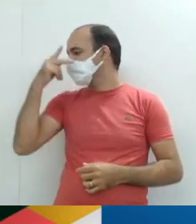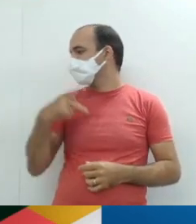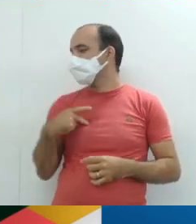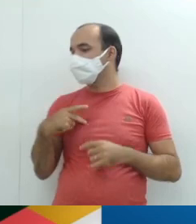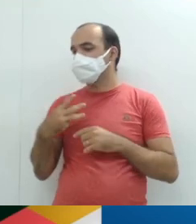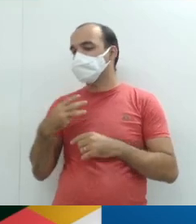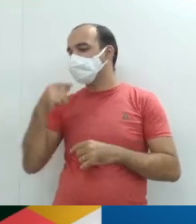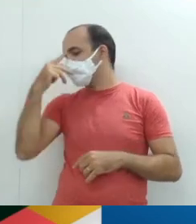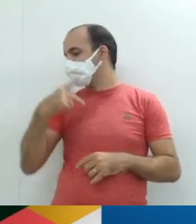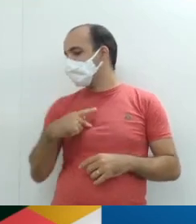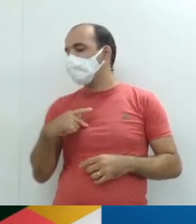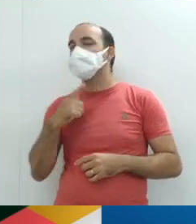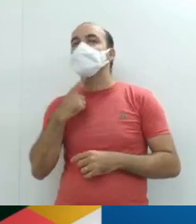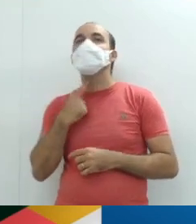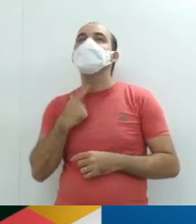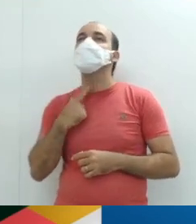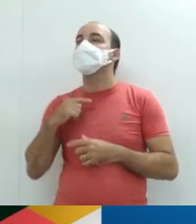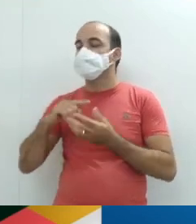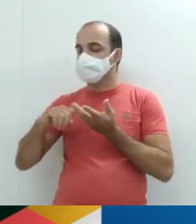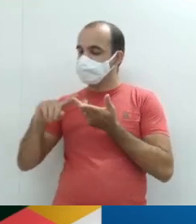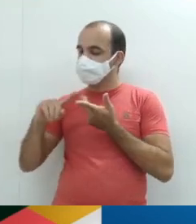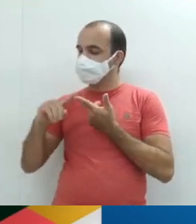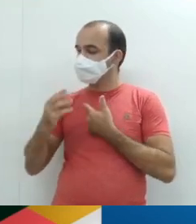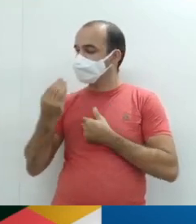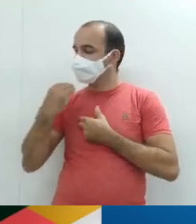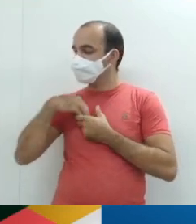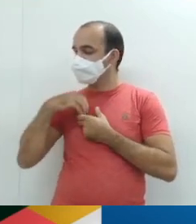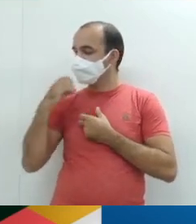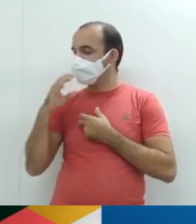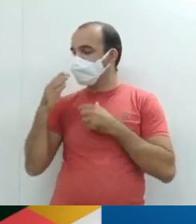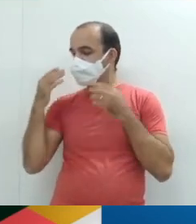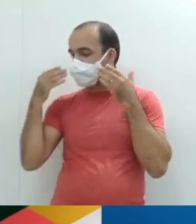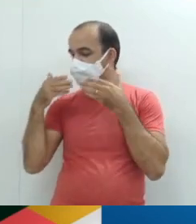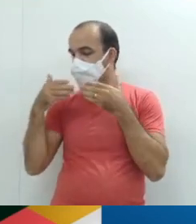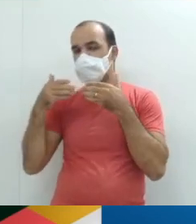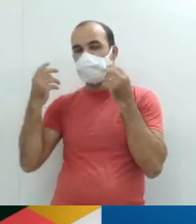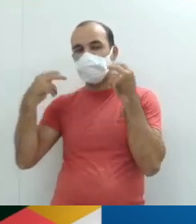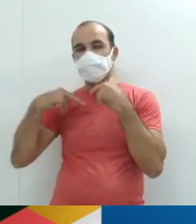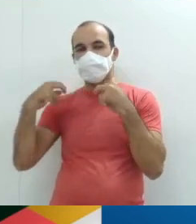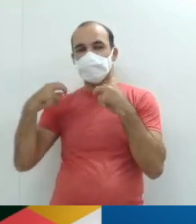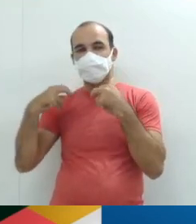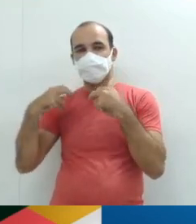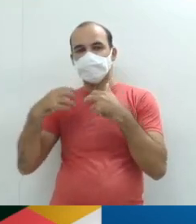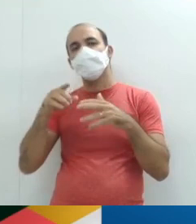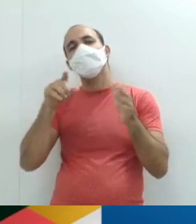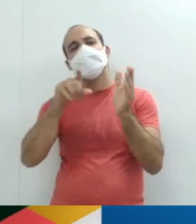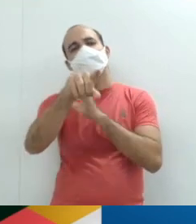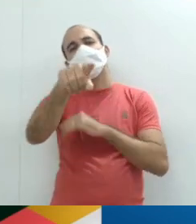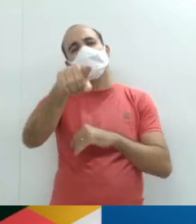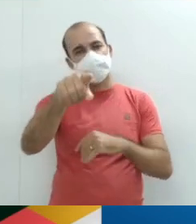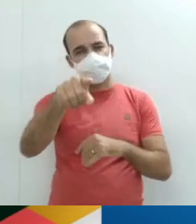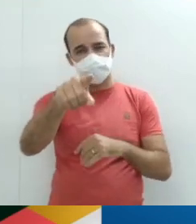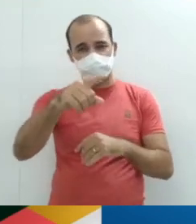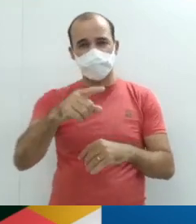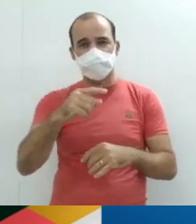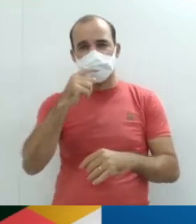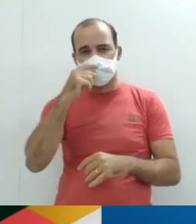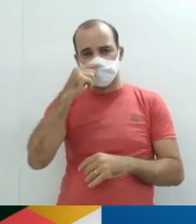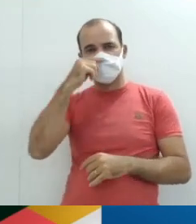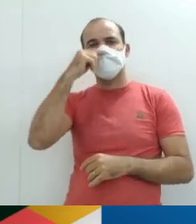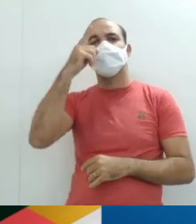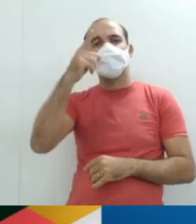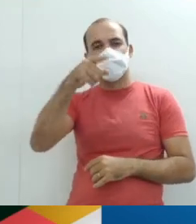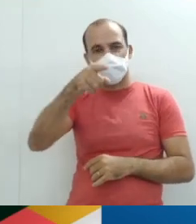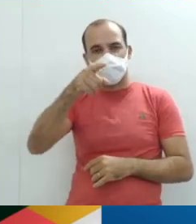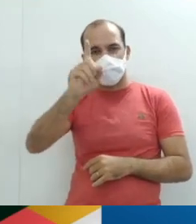nos seus próprios desejos, etc. Se eu perguntar a você, você é egoísta? O que é que você me responderia? Aqui eu